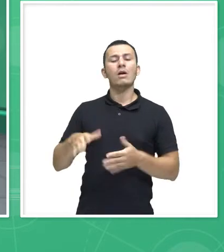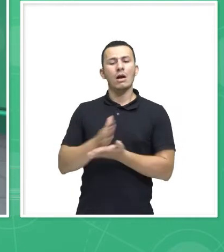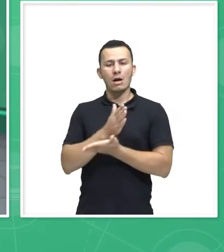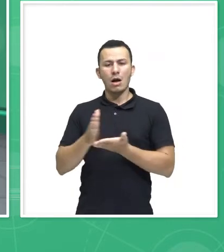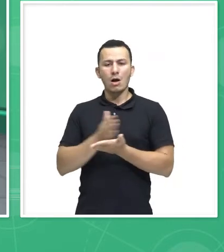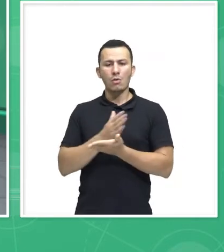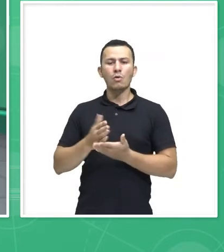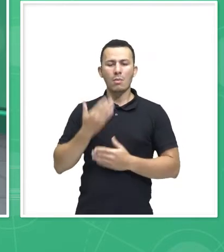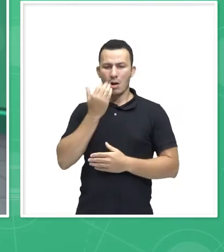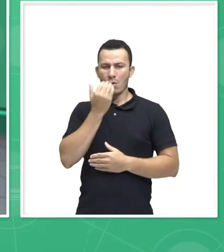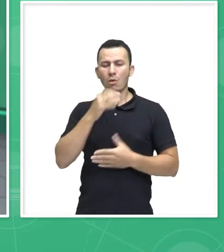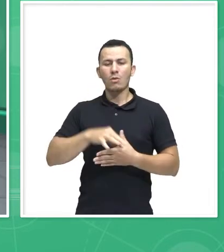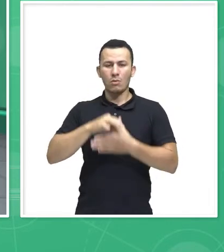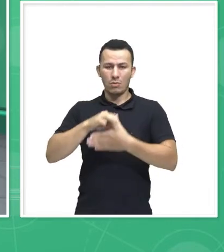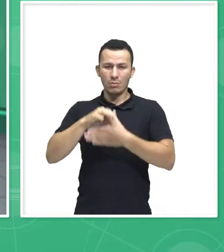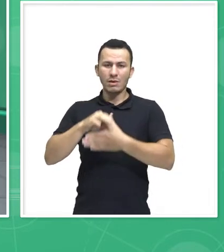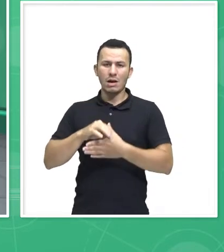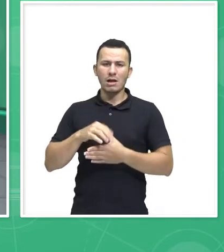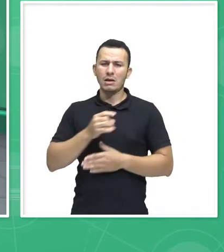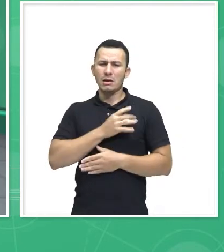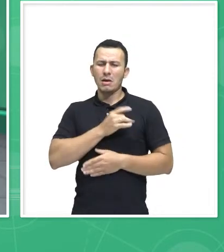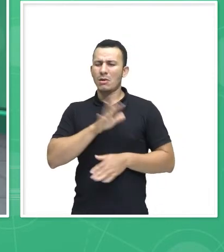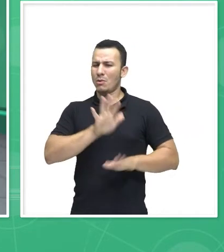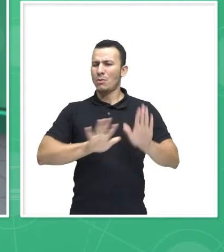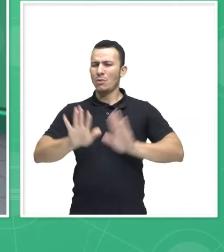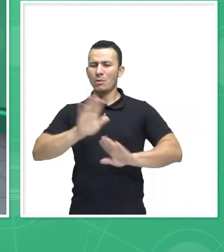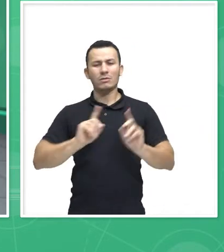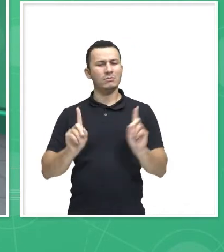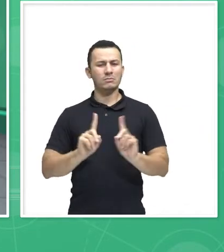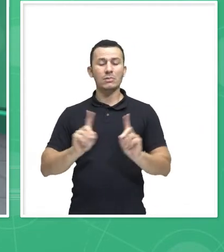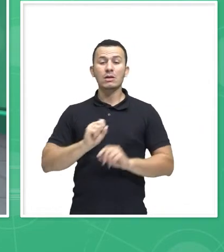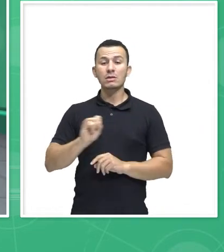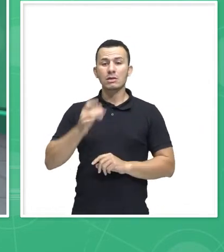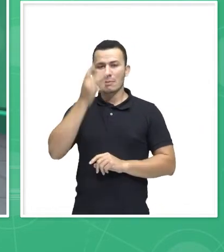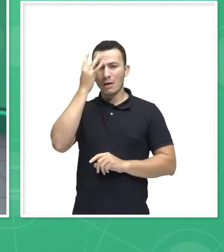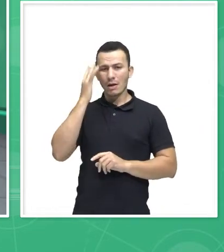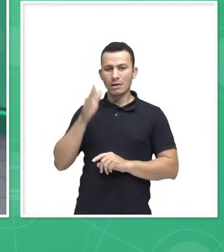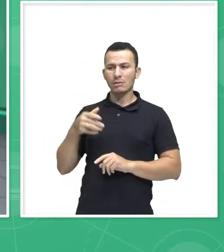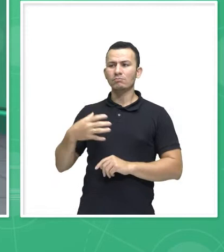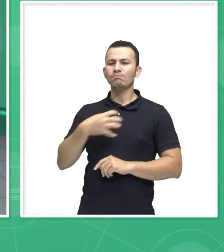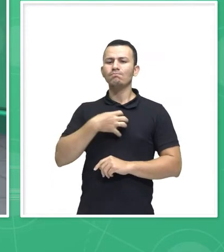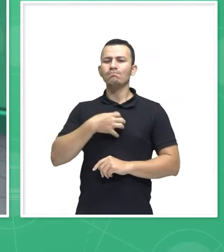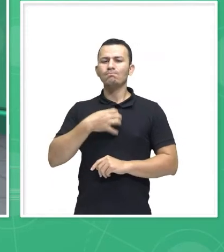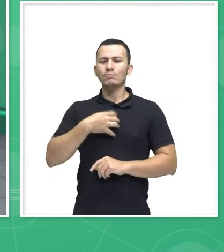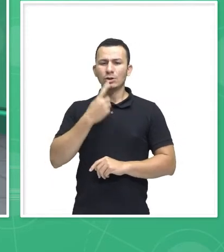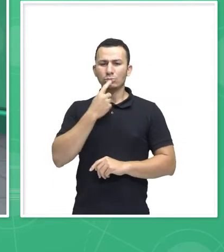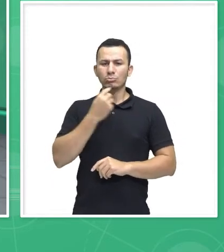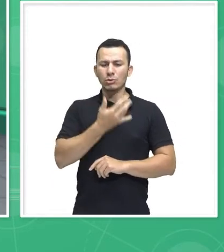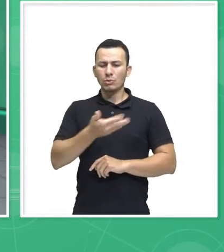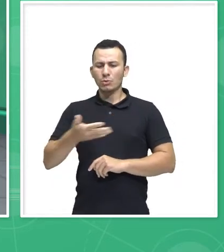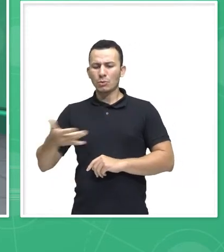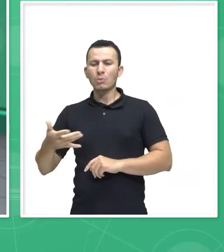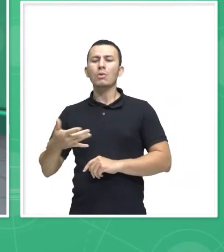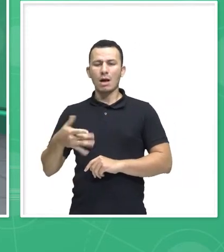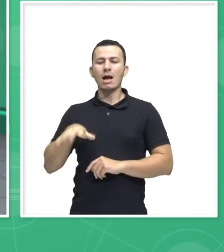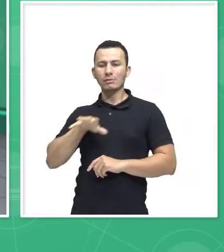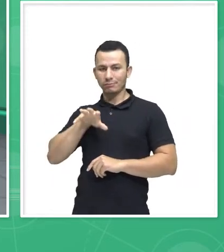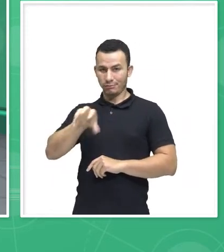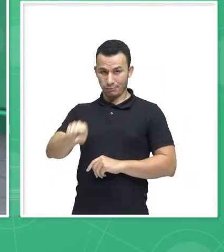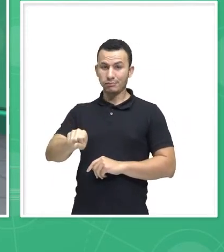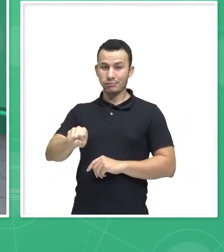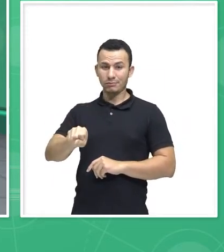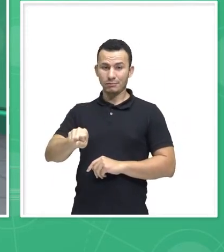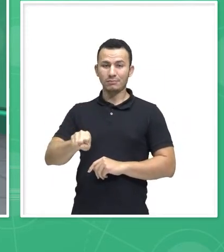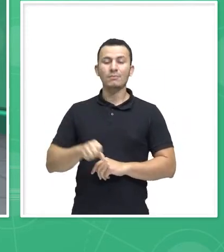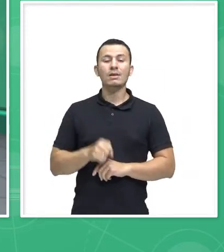ali são carnívoros Não precisa ter medo porque ela só vai nem atacar algumas pessoas se ela sentir aquele cheirinho ali de sangue não passa a pessoa entrar na